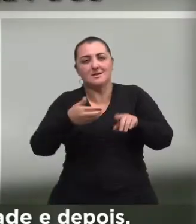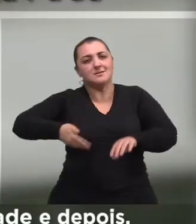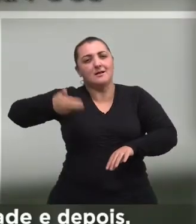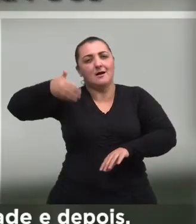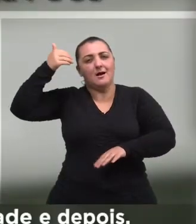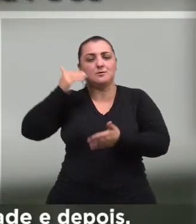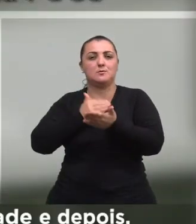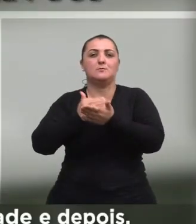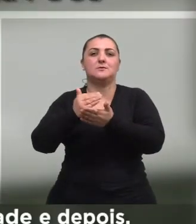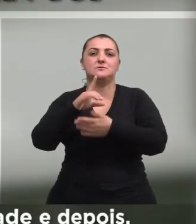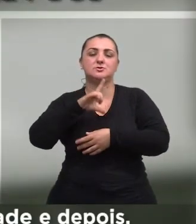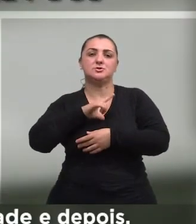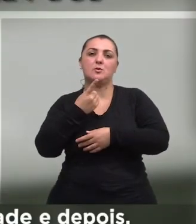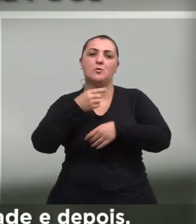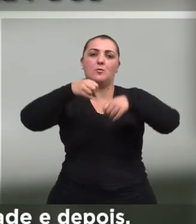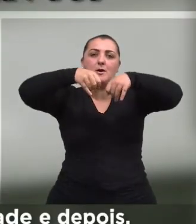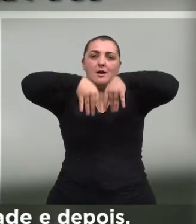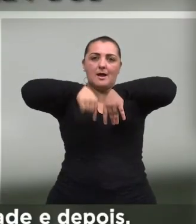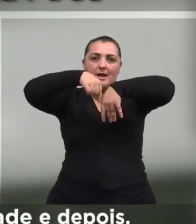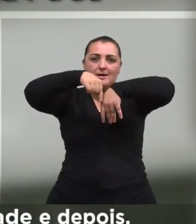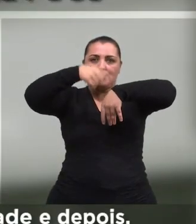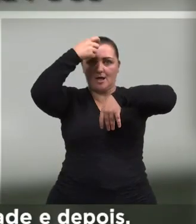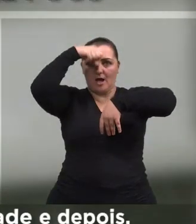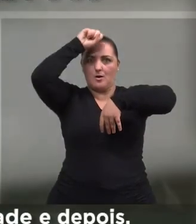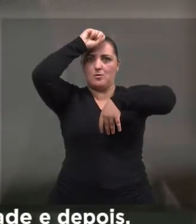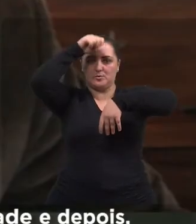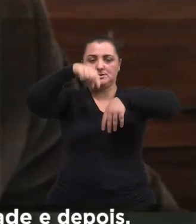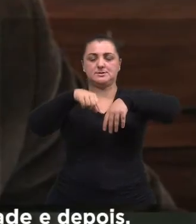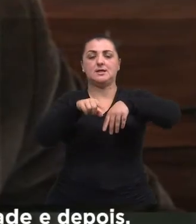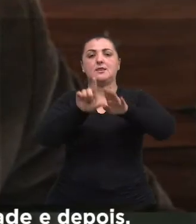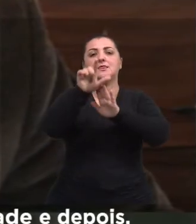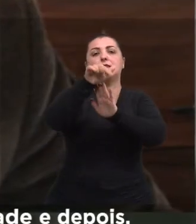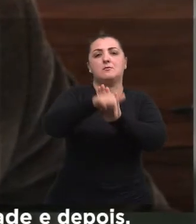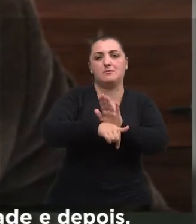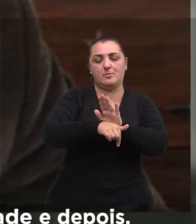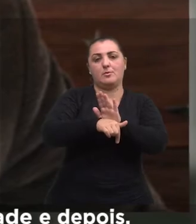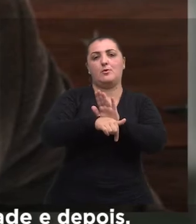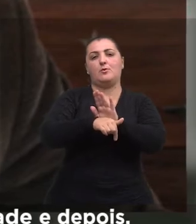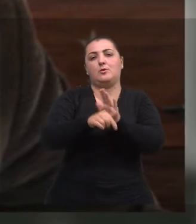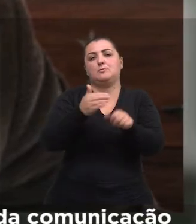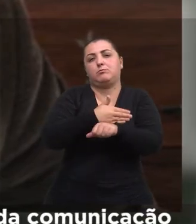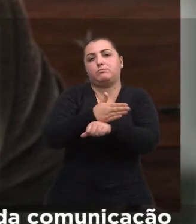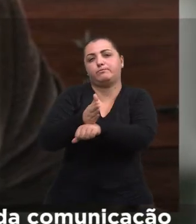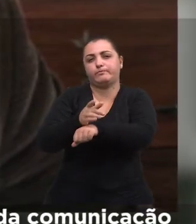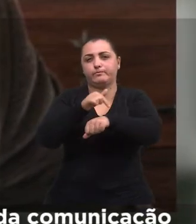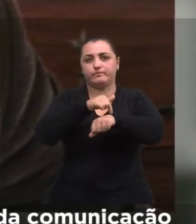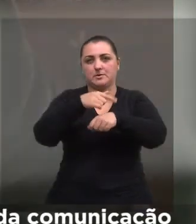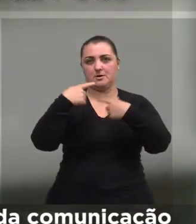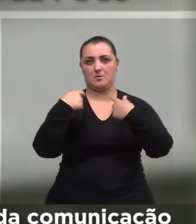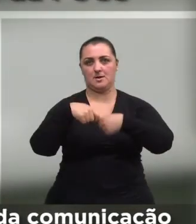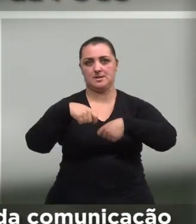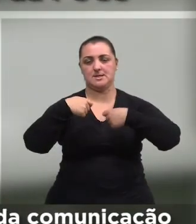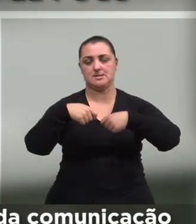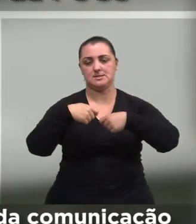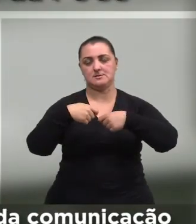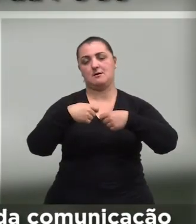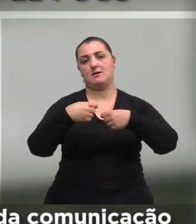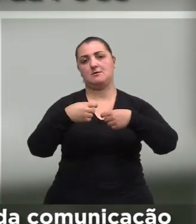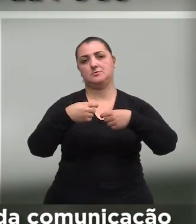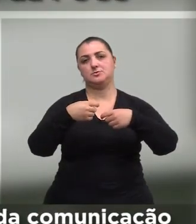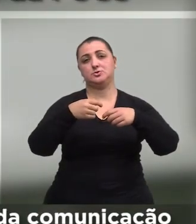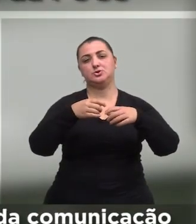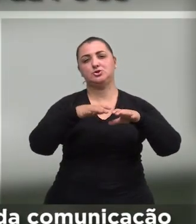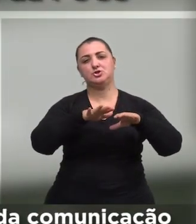hoje. Só que lá, bem no começo, tinha só uma mantida, que era a própria universidade. E depois, com o correr do tempo e